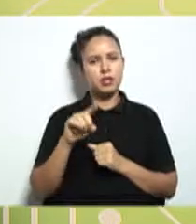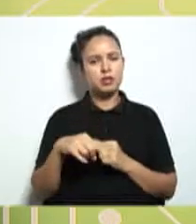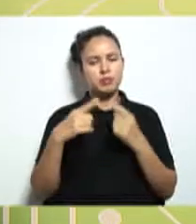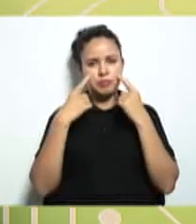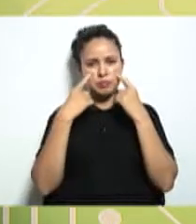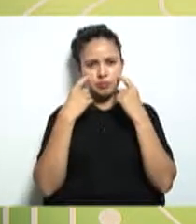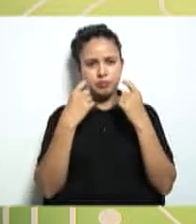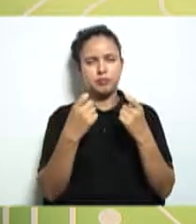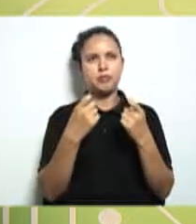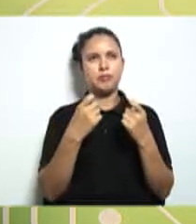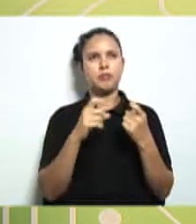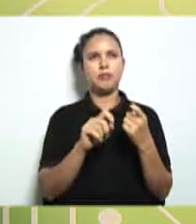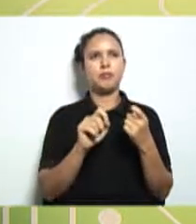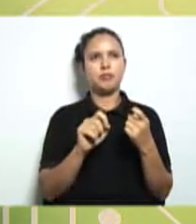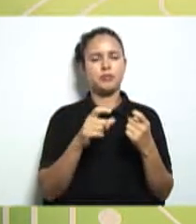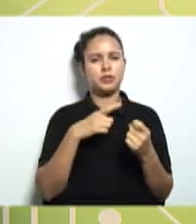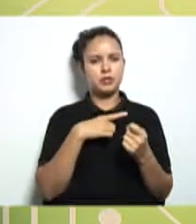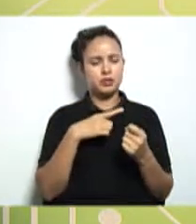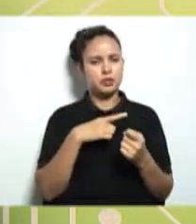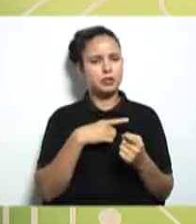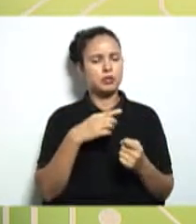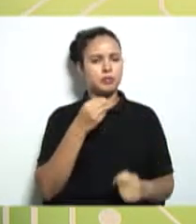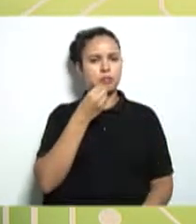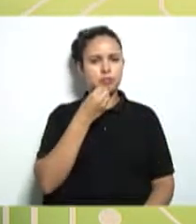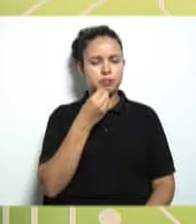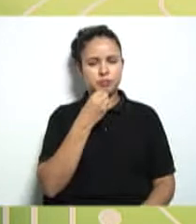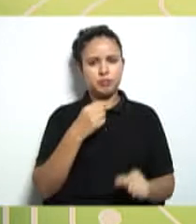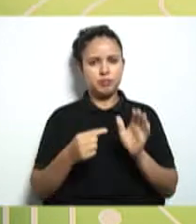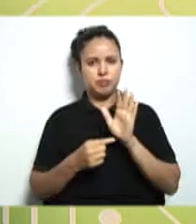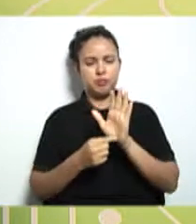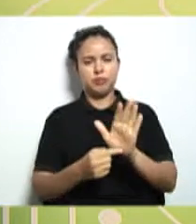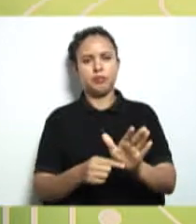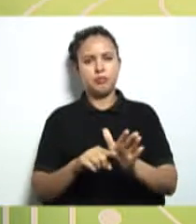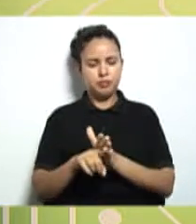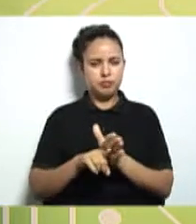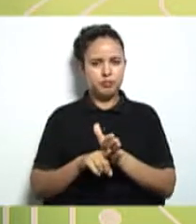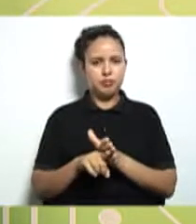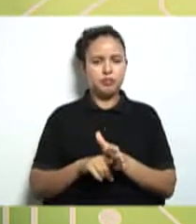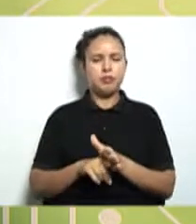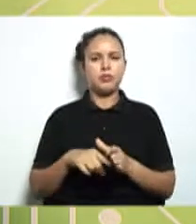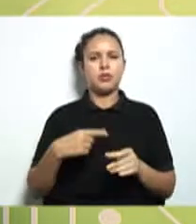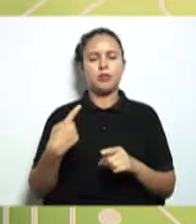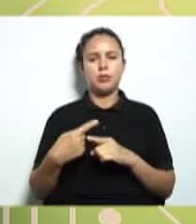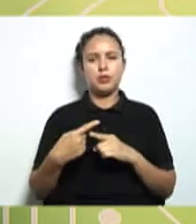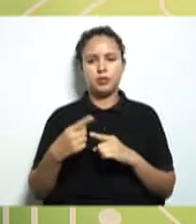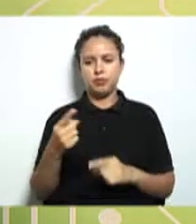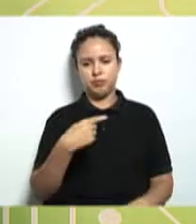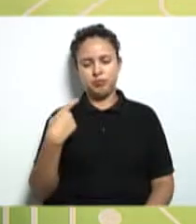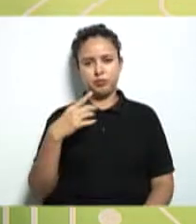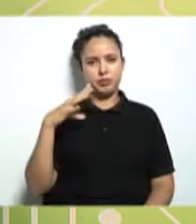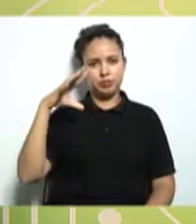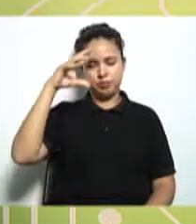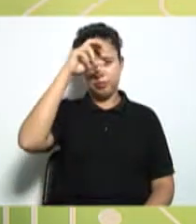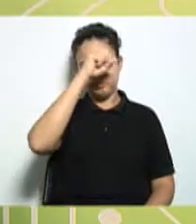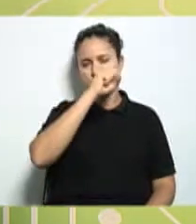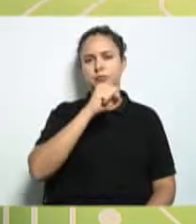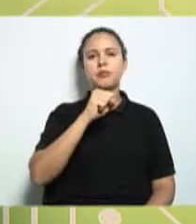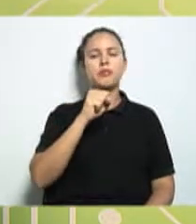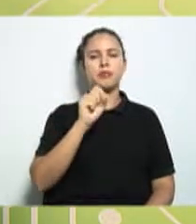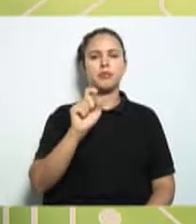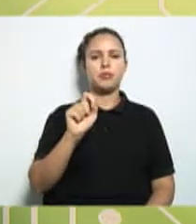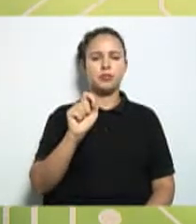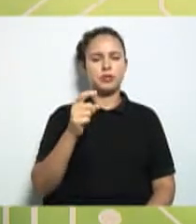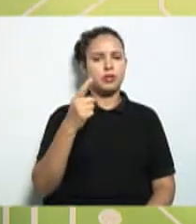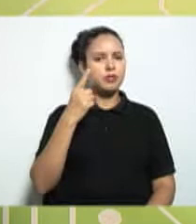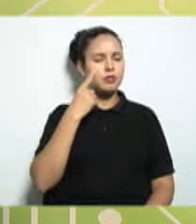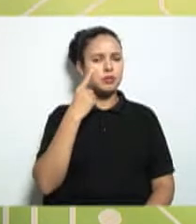essa forma quando a gente tem a oportunidade de apresentar a pesquisa, porque a gente também vai aprendendo, né? A gente aprende a